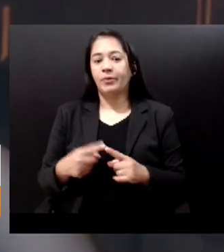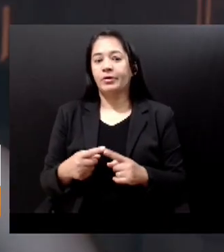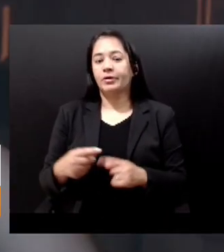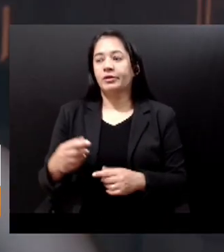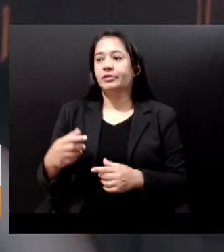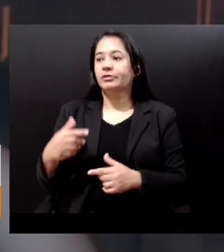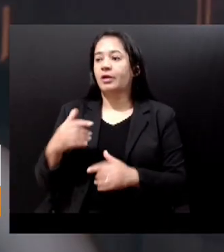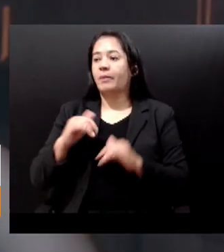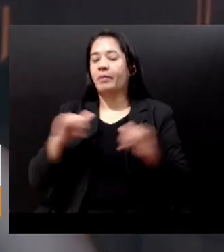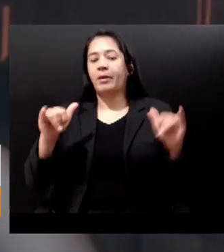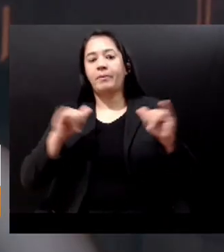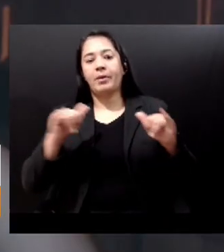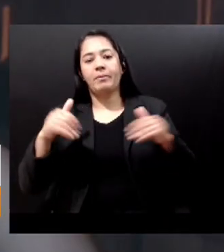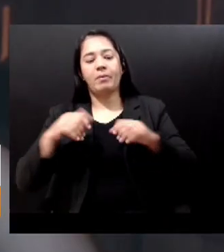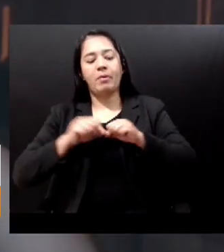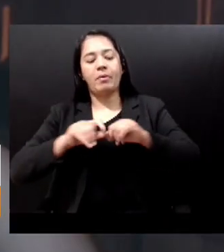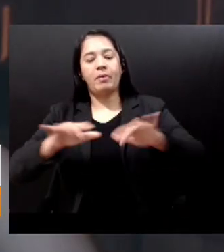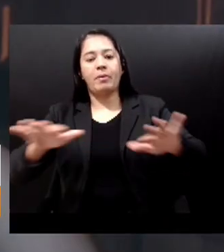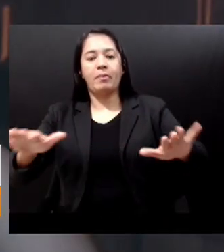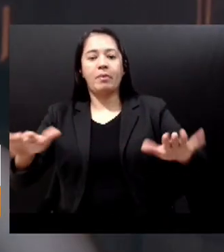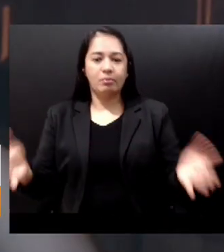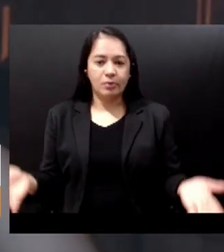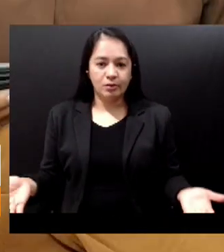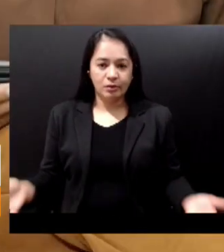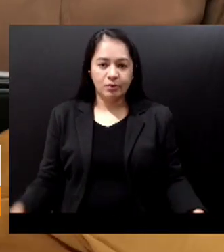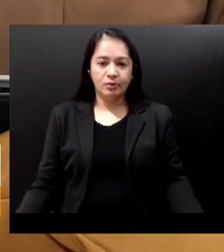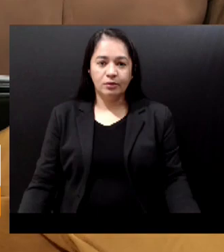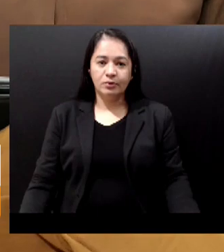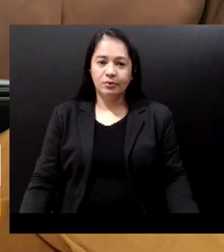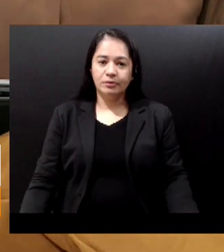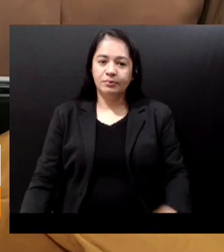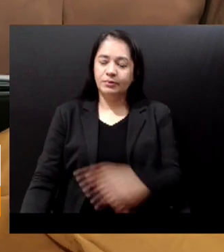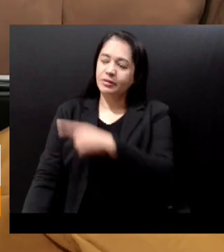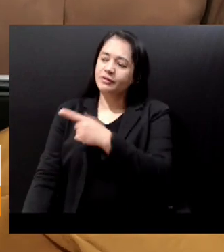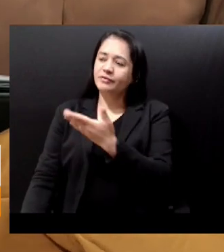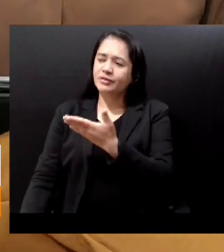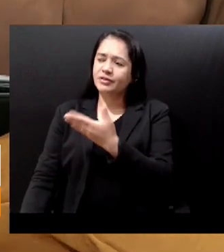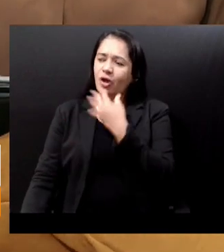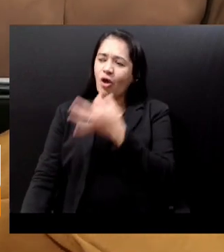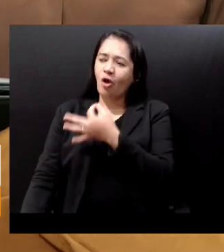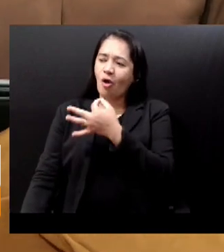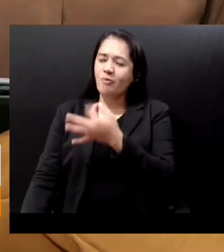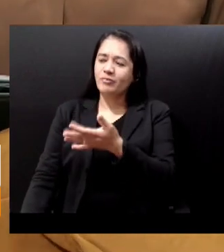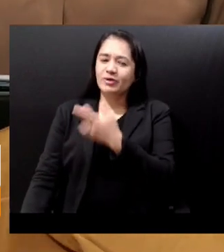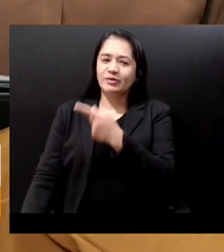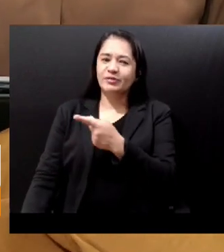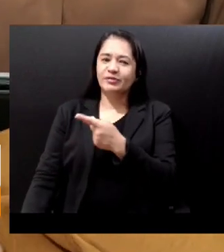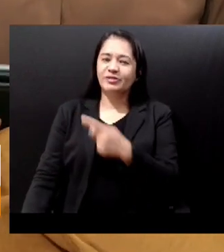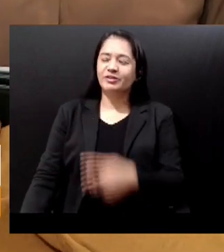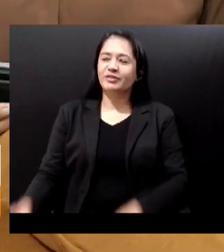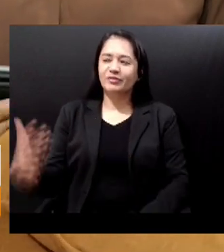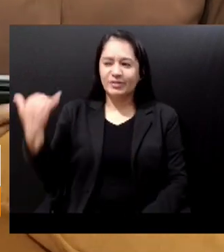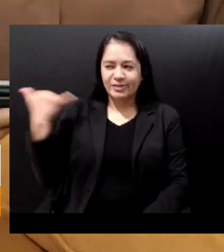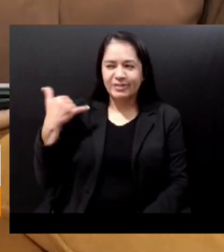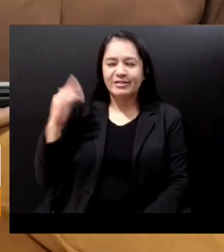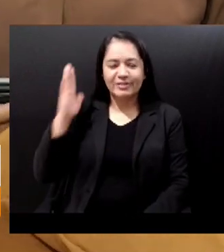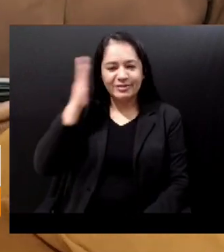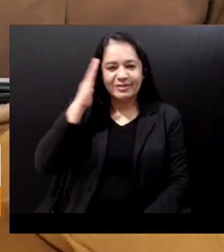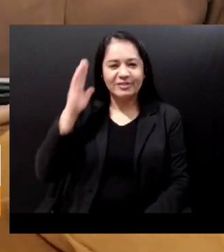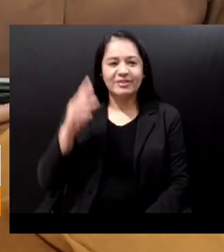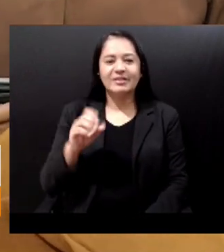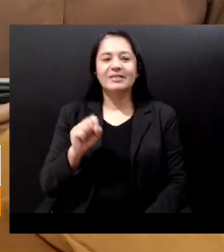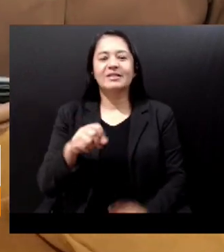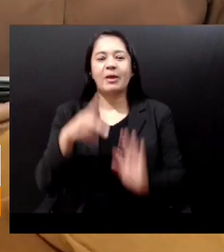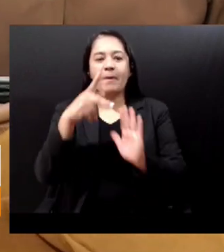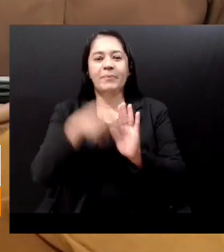torna um fato. Maravilha. E você, Marcelo, os 21 dias? Eu acho que você ouve muito isso, né? Os projetos, normalmente, quando a gente,